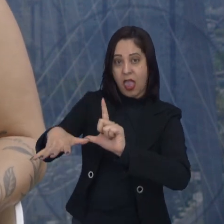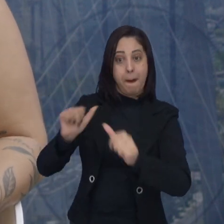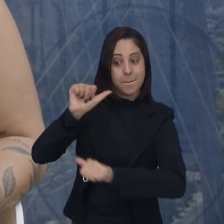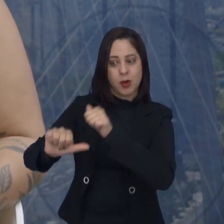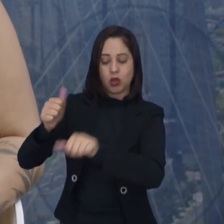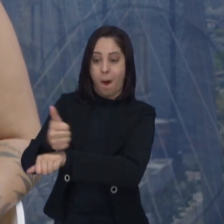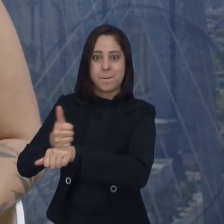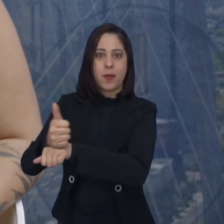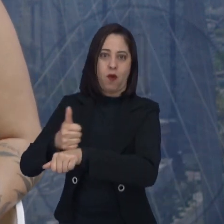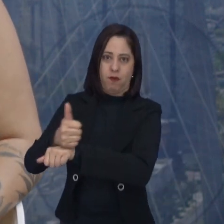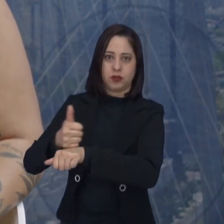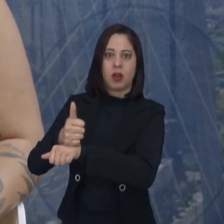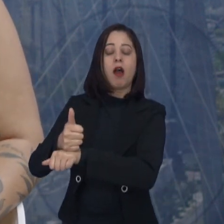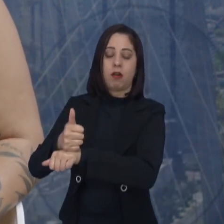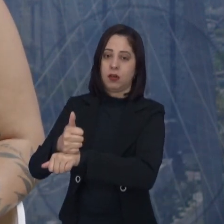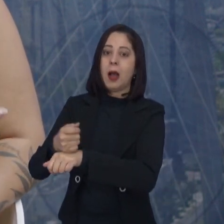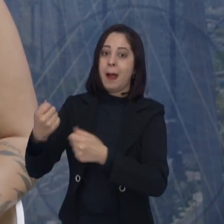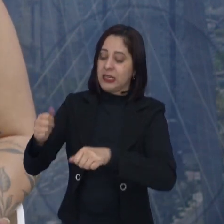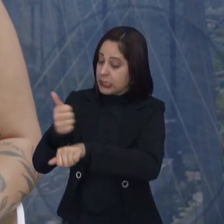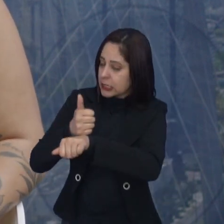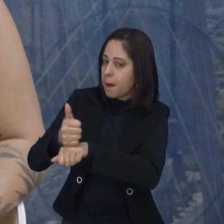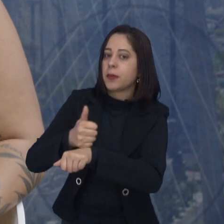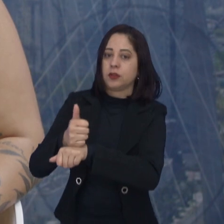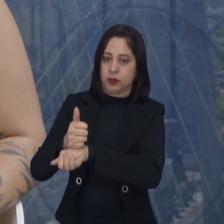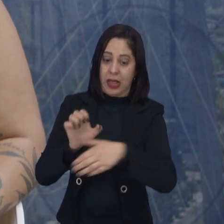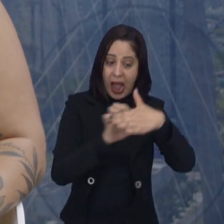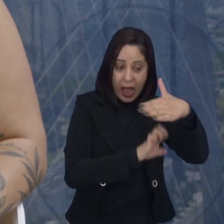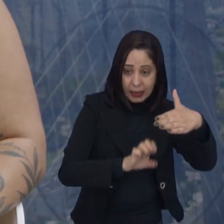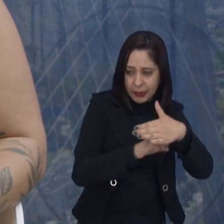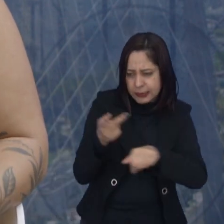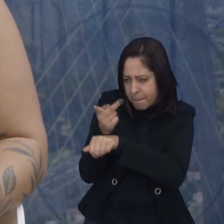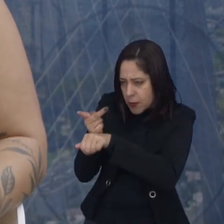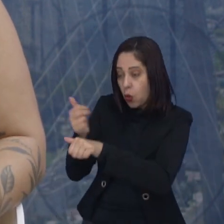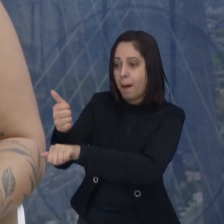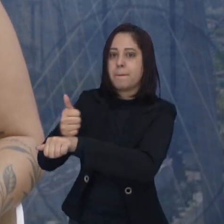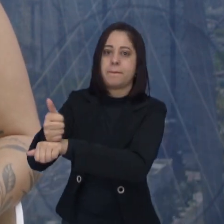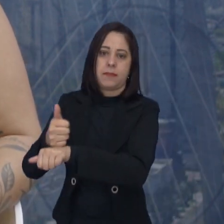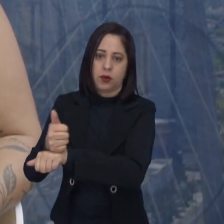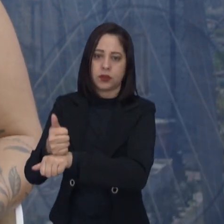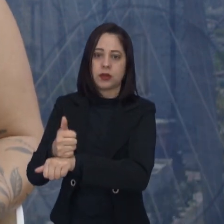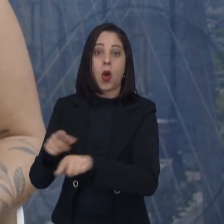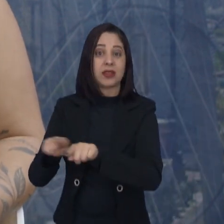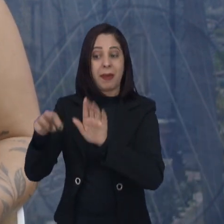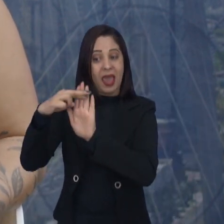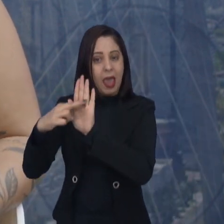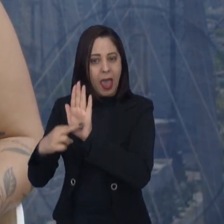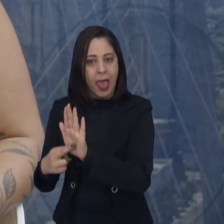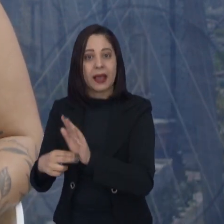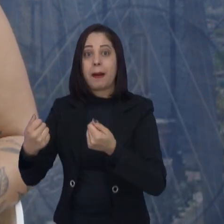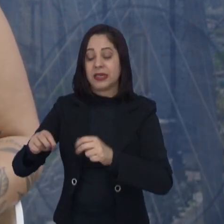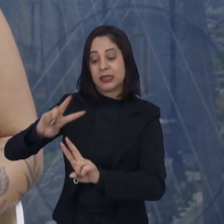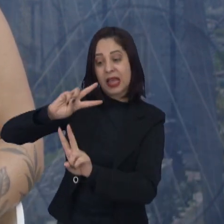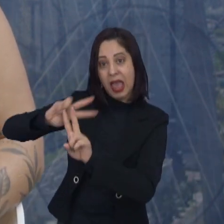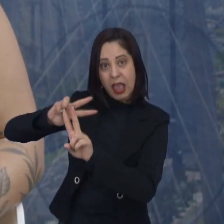estão pedindo profissionalismo. Isso assim a gente vê uma mudança drástica. Até em questão das regras, né? Tipo, a questão de ter a hashtag marcando